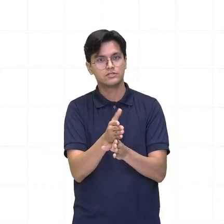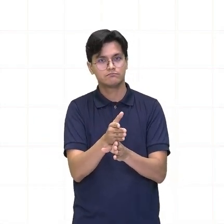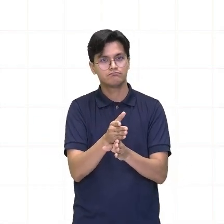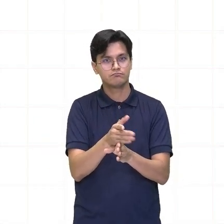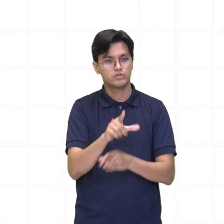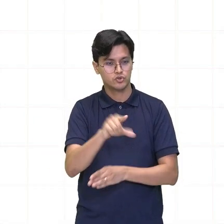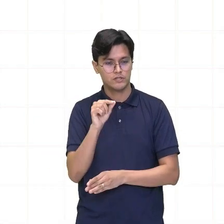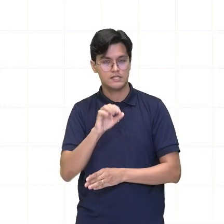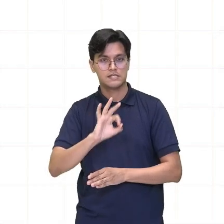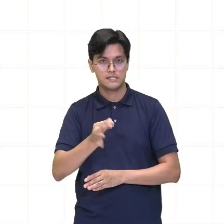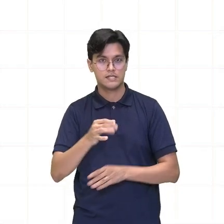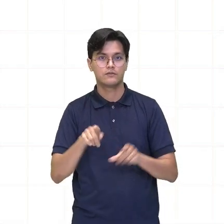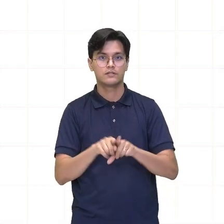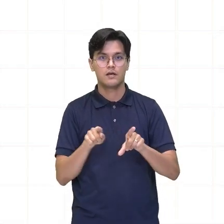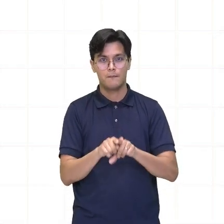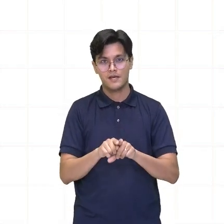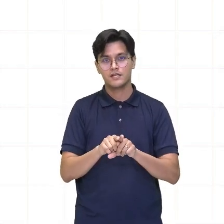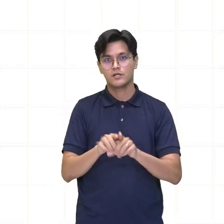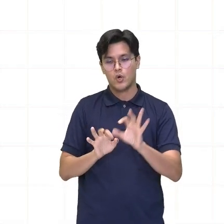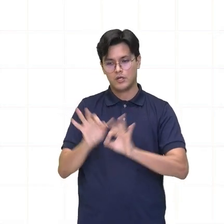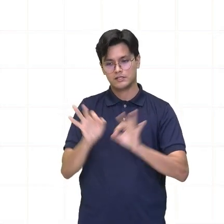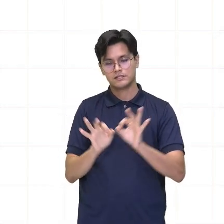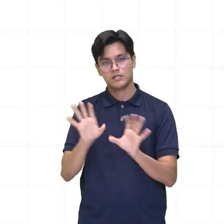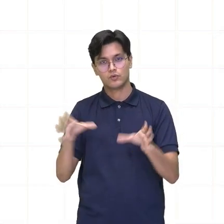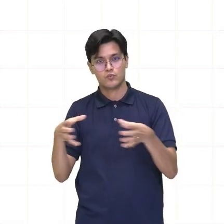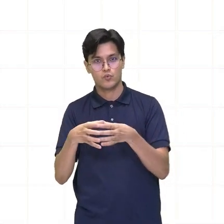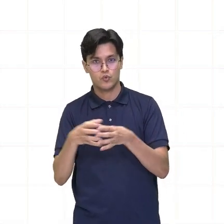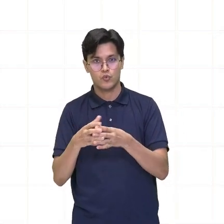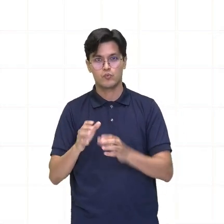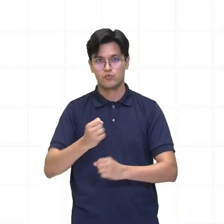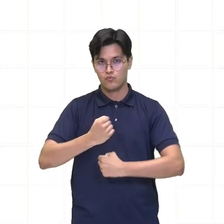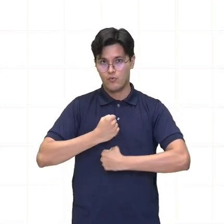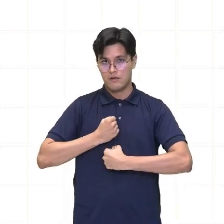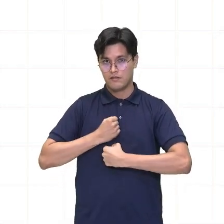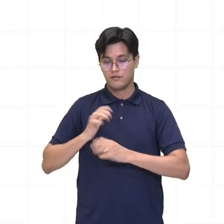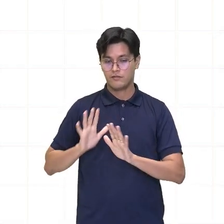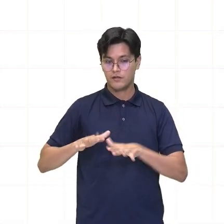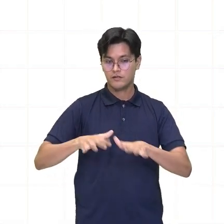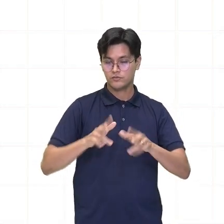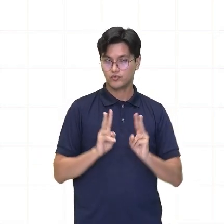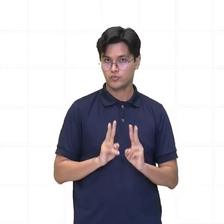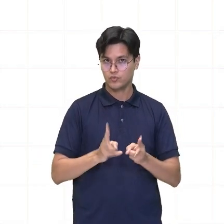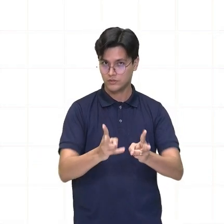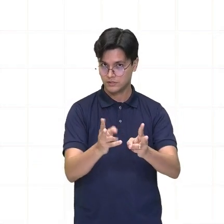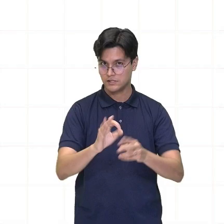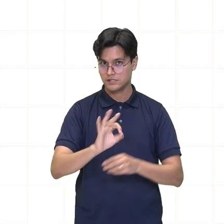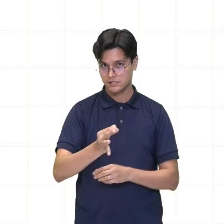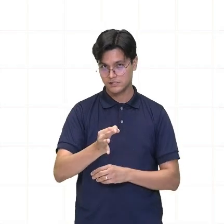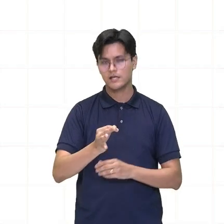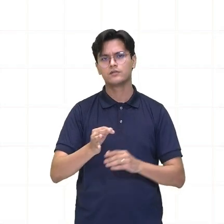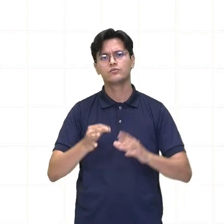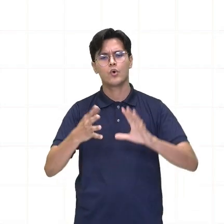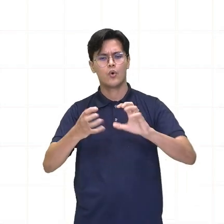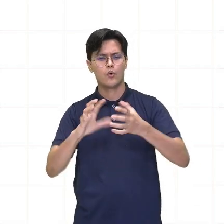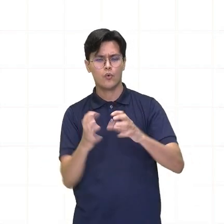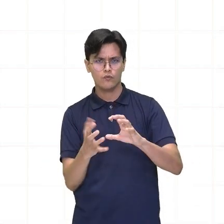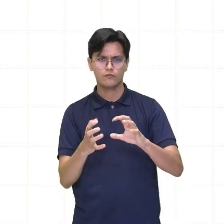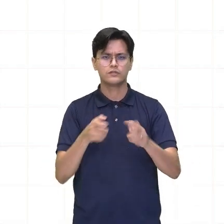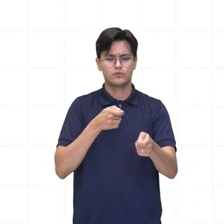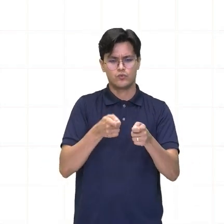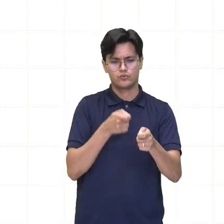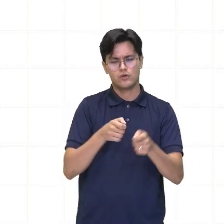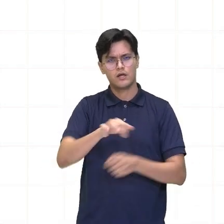permanente. Quando se fala desses conflitos, para controlar territórios, justamente conter as